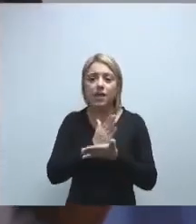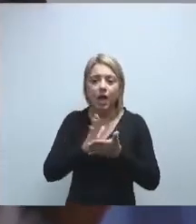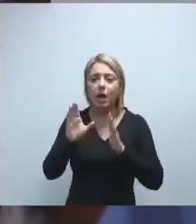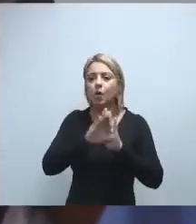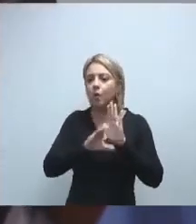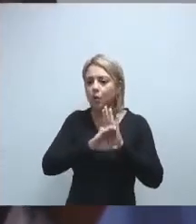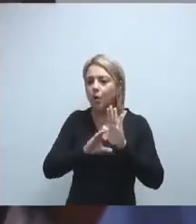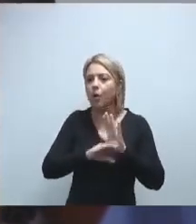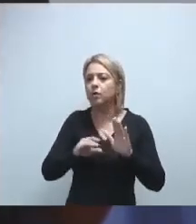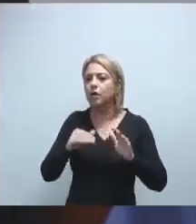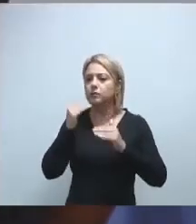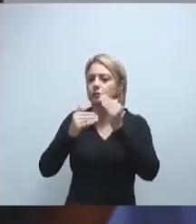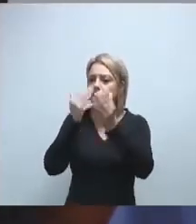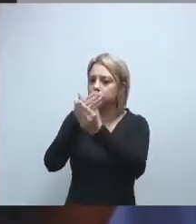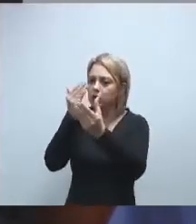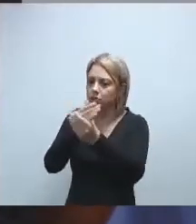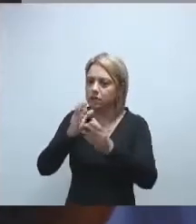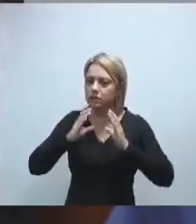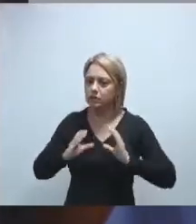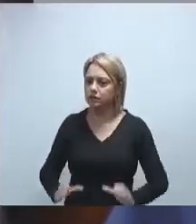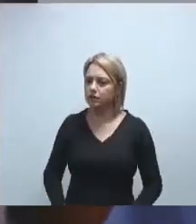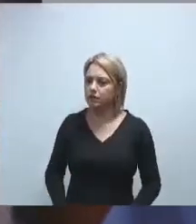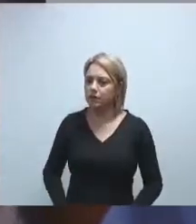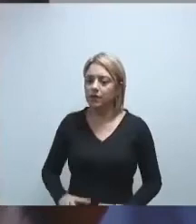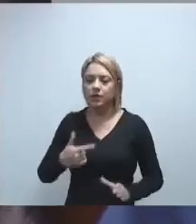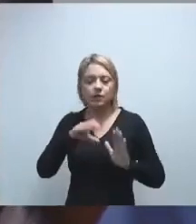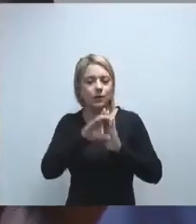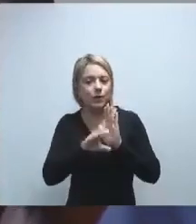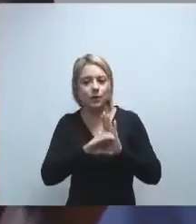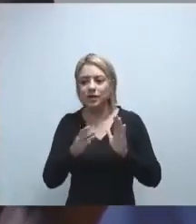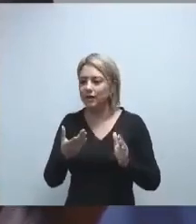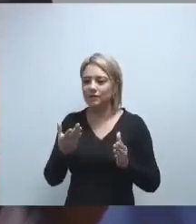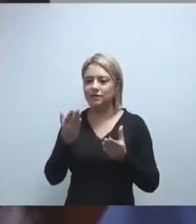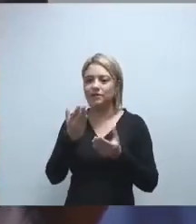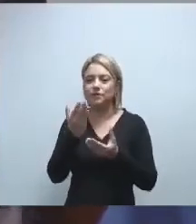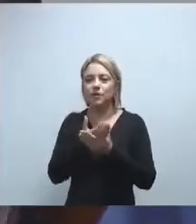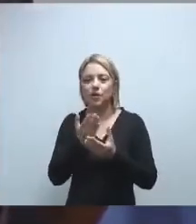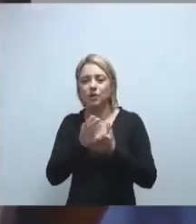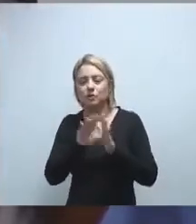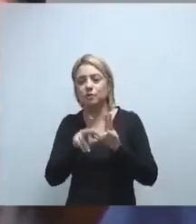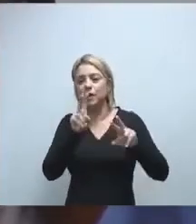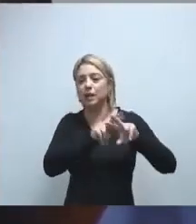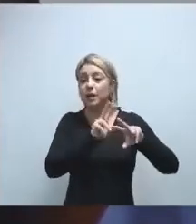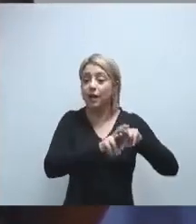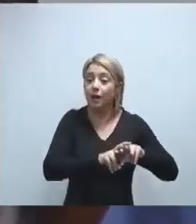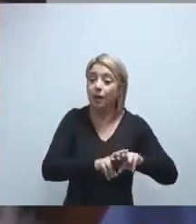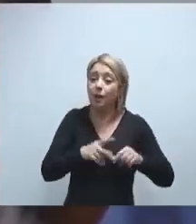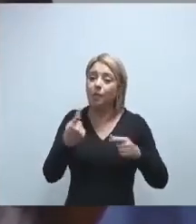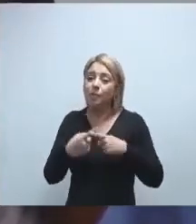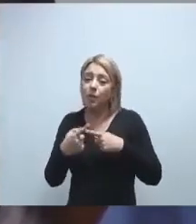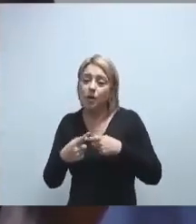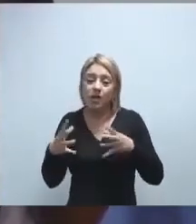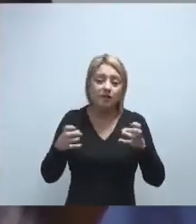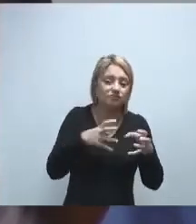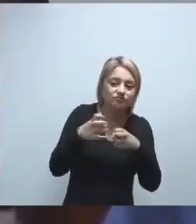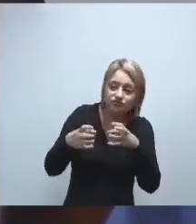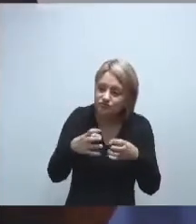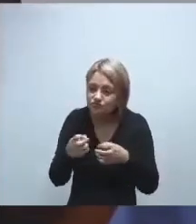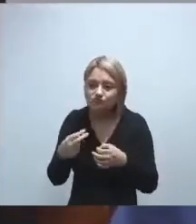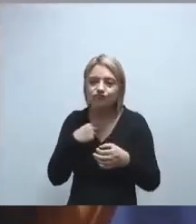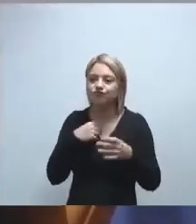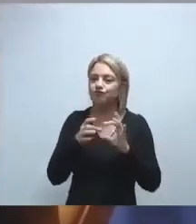código de processo civil agora ele não consegue fazer um código de processo penal é porque abriga corporativa não